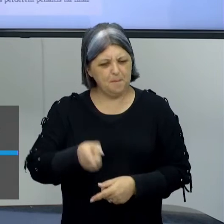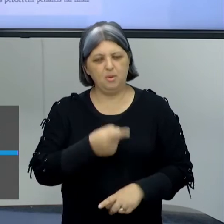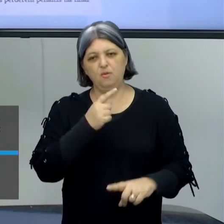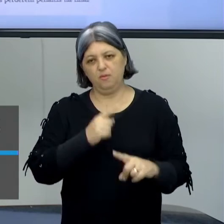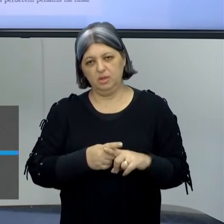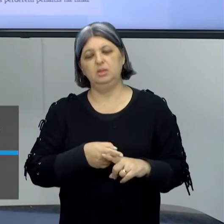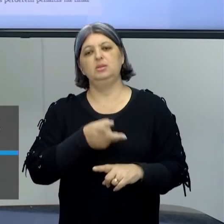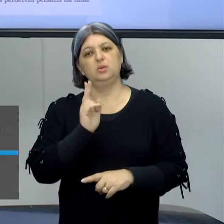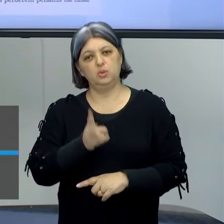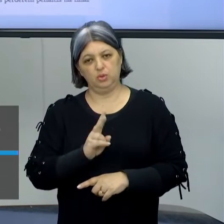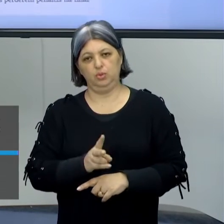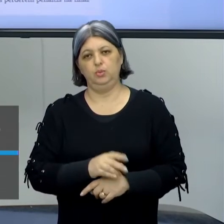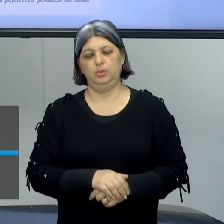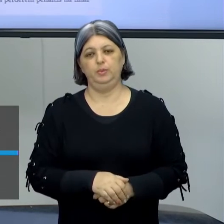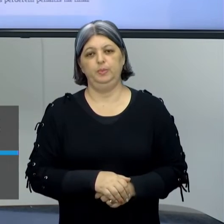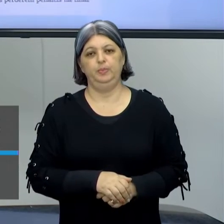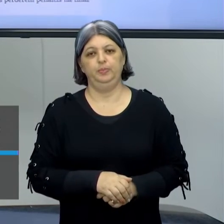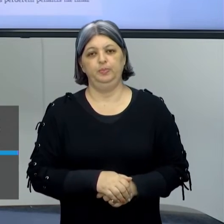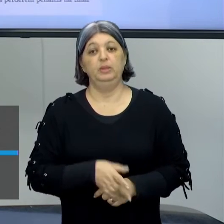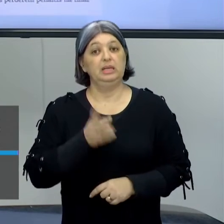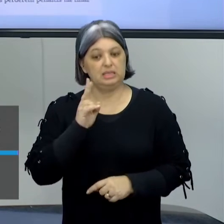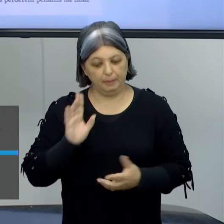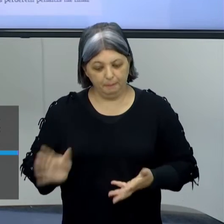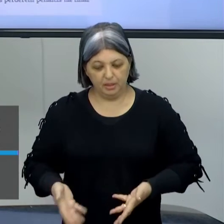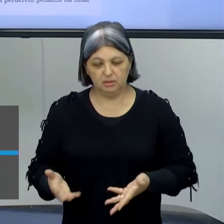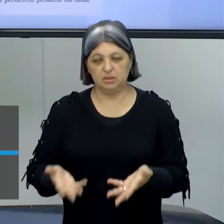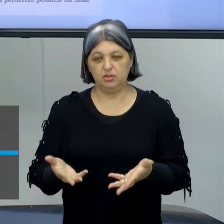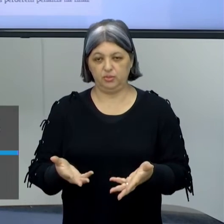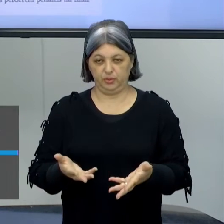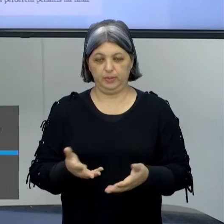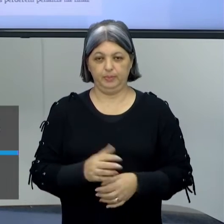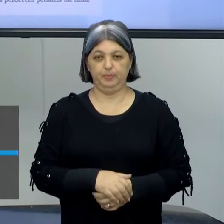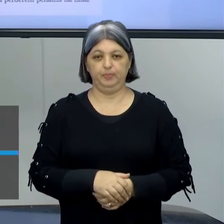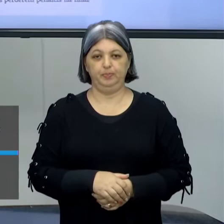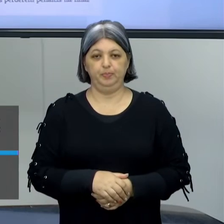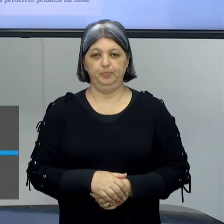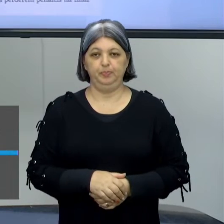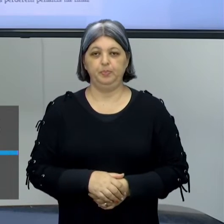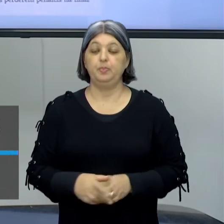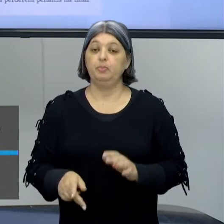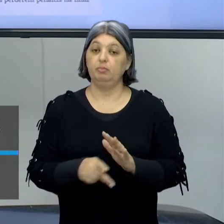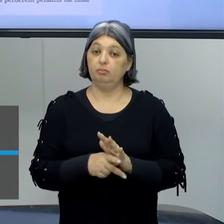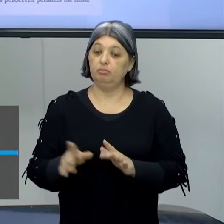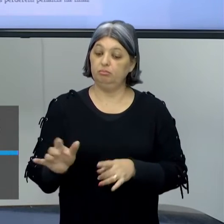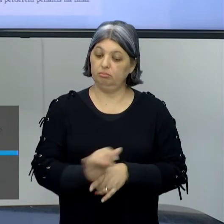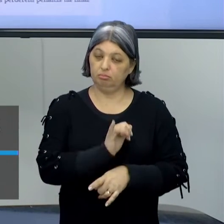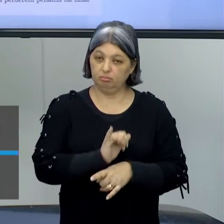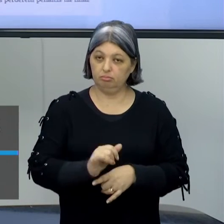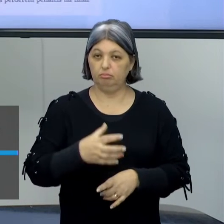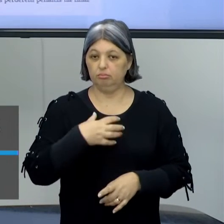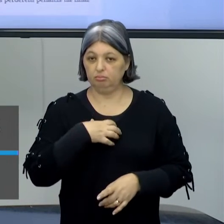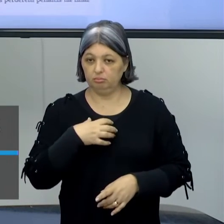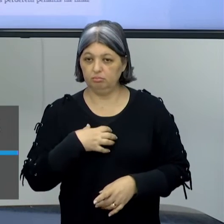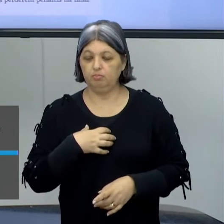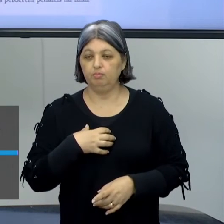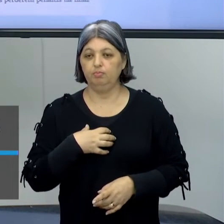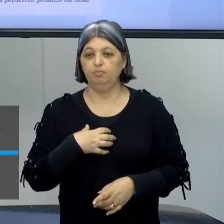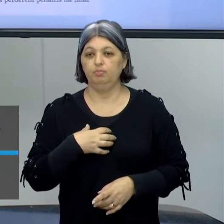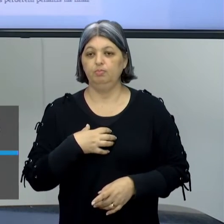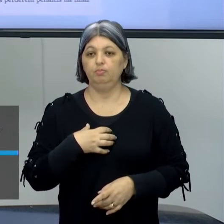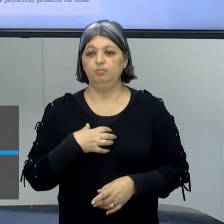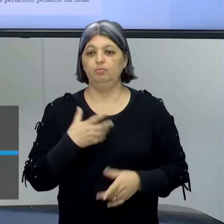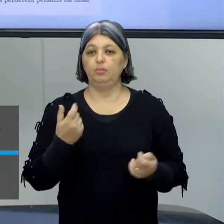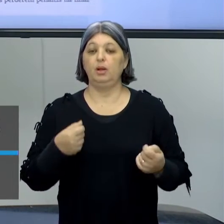vezes e sempre incentivará vocês, né, a buscarem situações e que essas situações elas